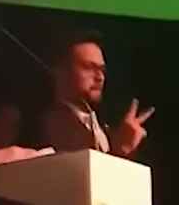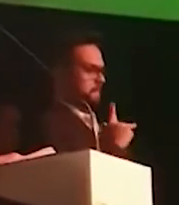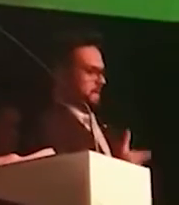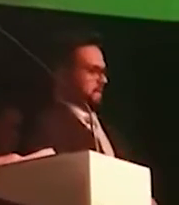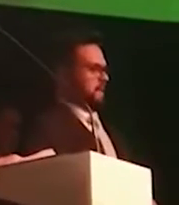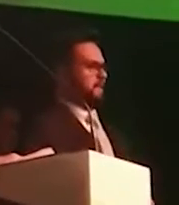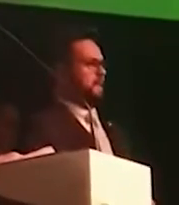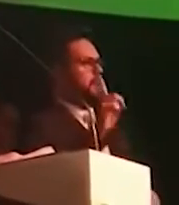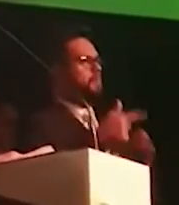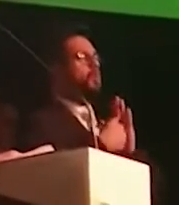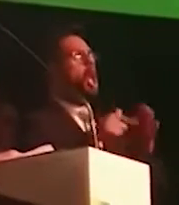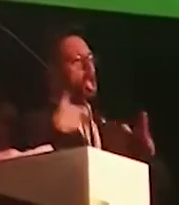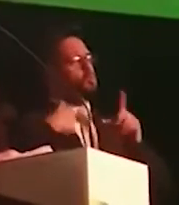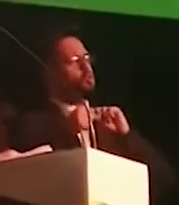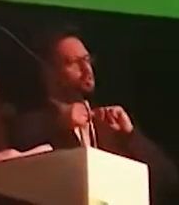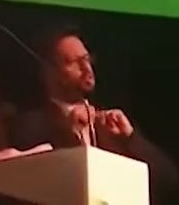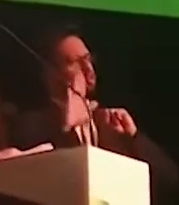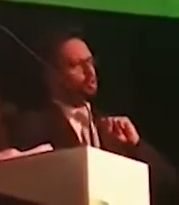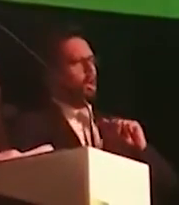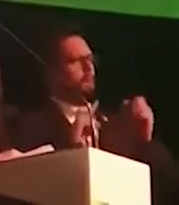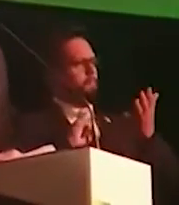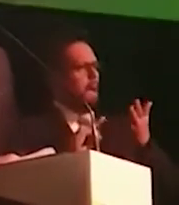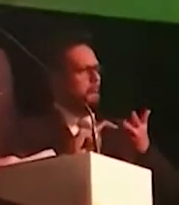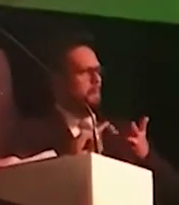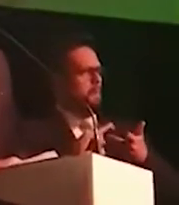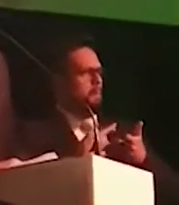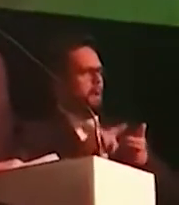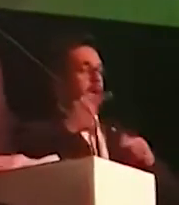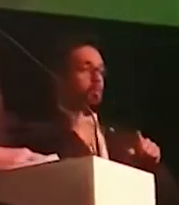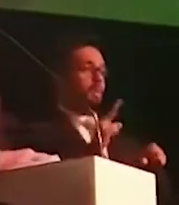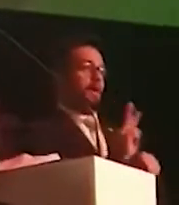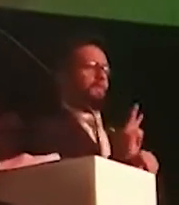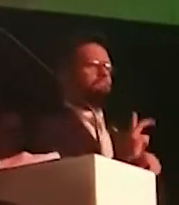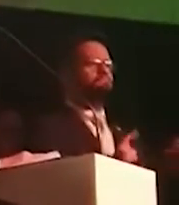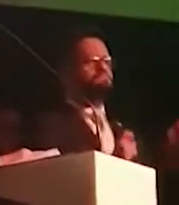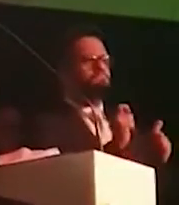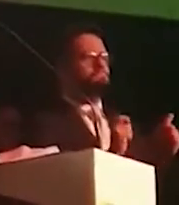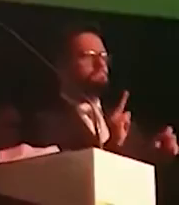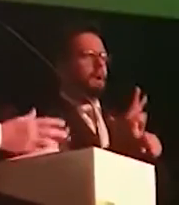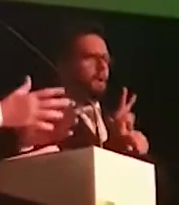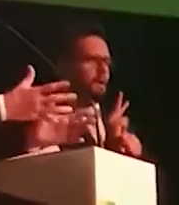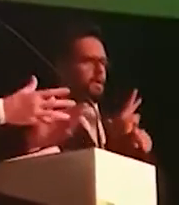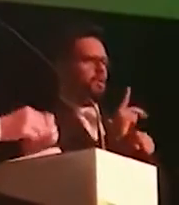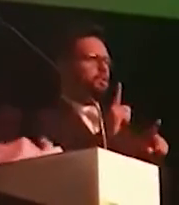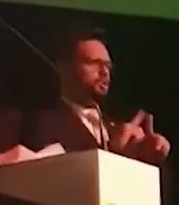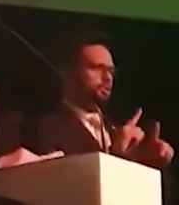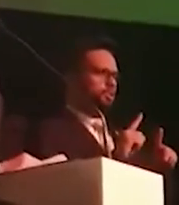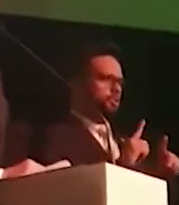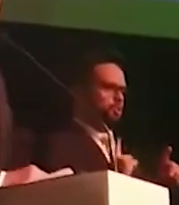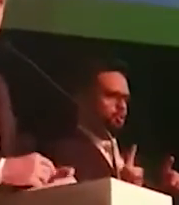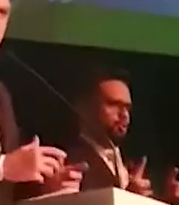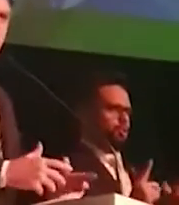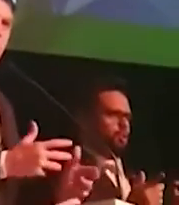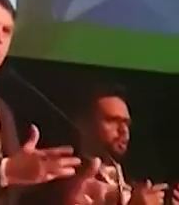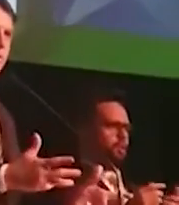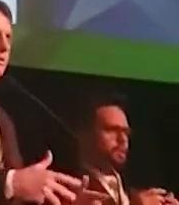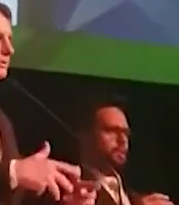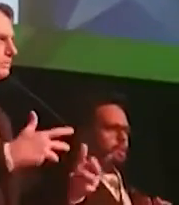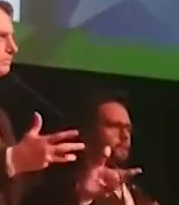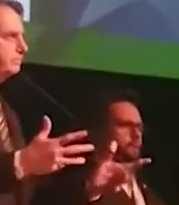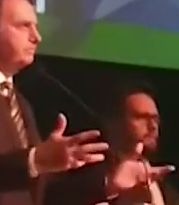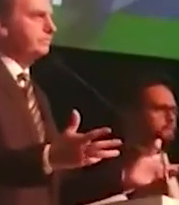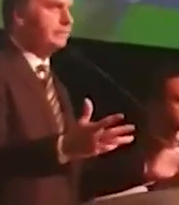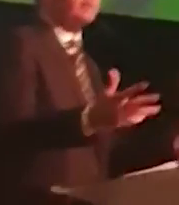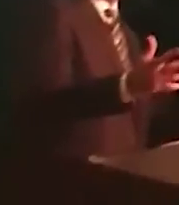estava fazendo. Nós já estávamos monitorando e analisando as amostras de piche, que aquilo é um